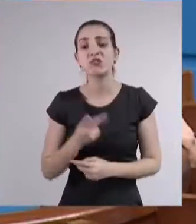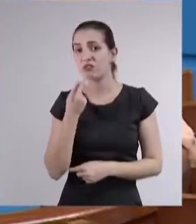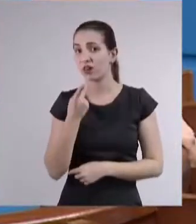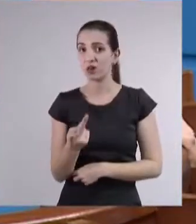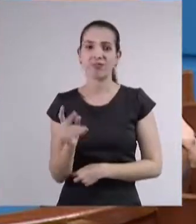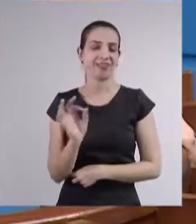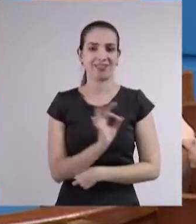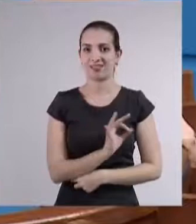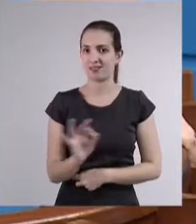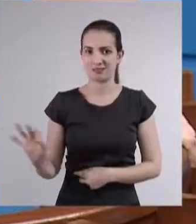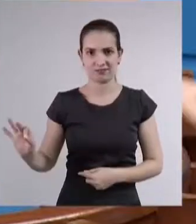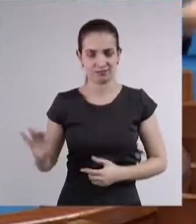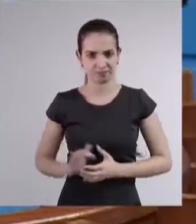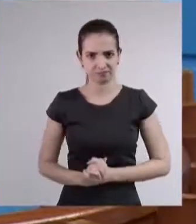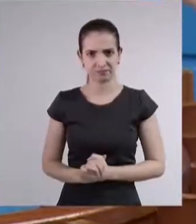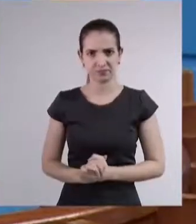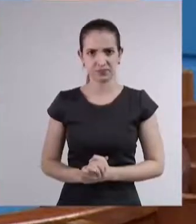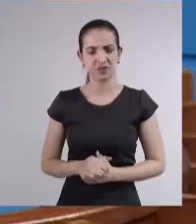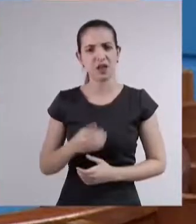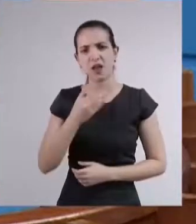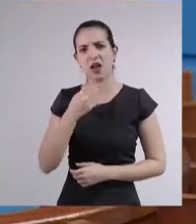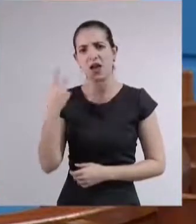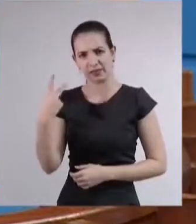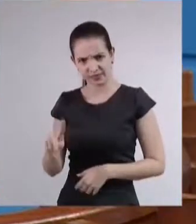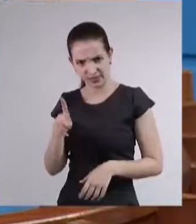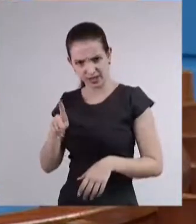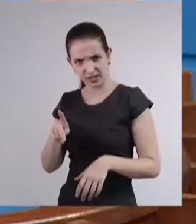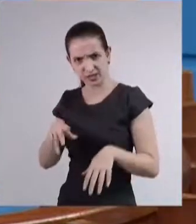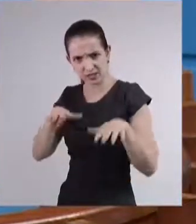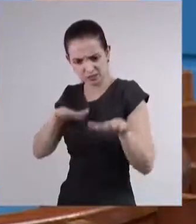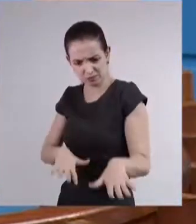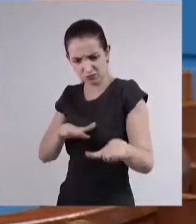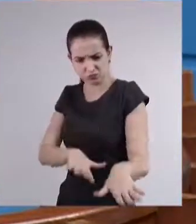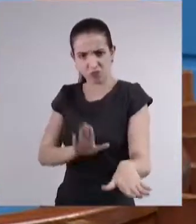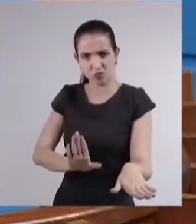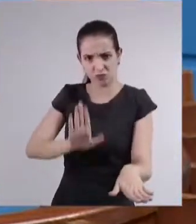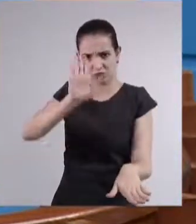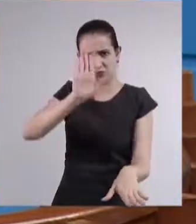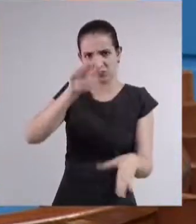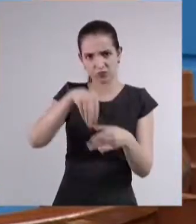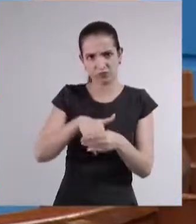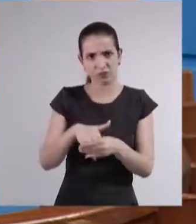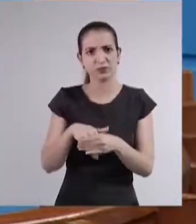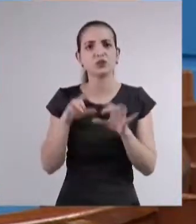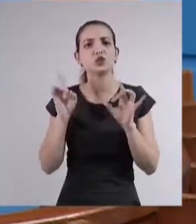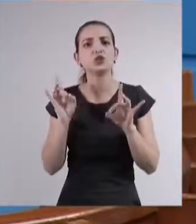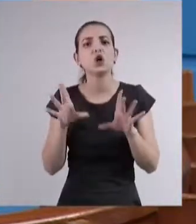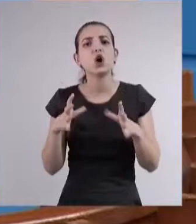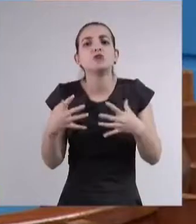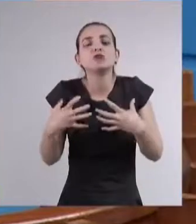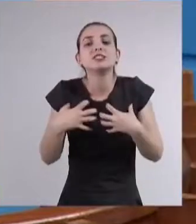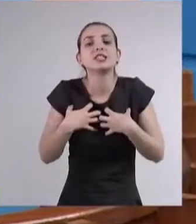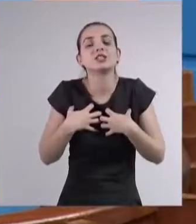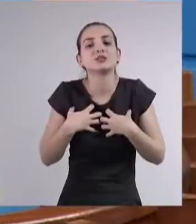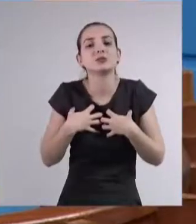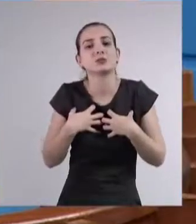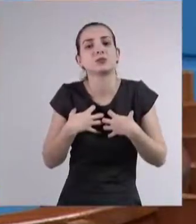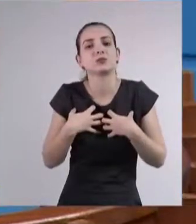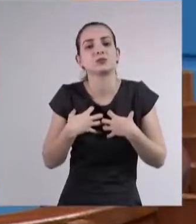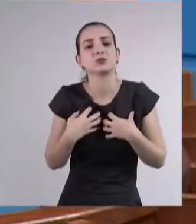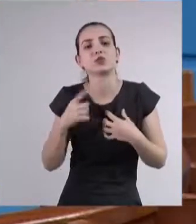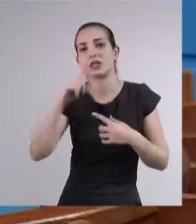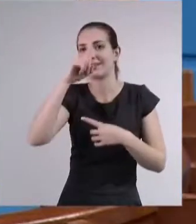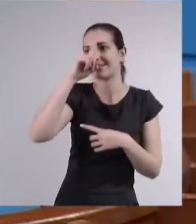nada. A campanha dele foi feita com base num sentimento,